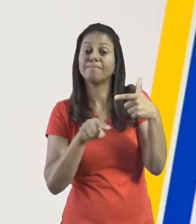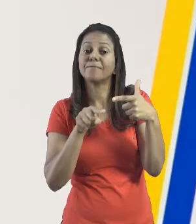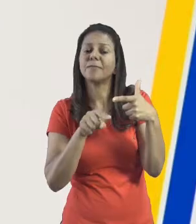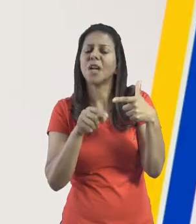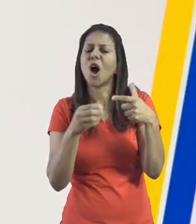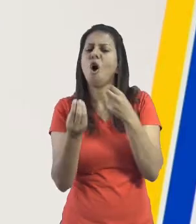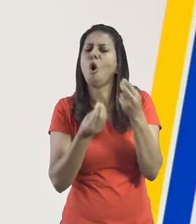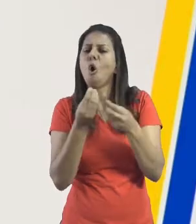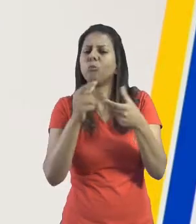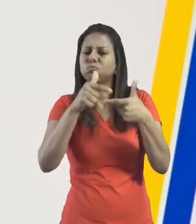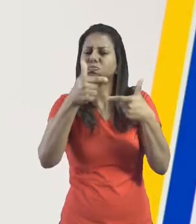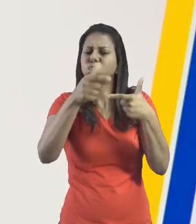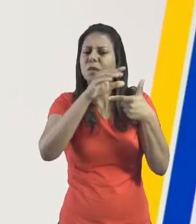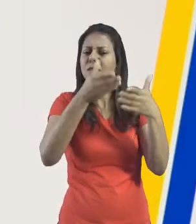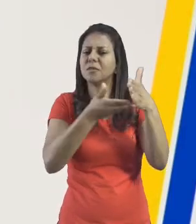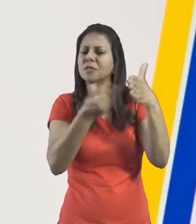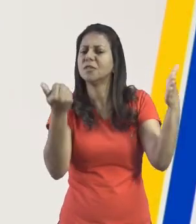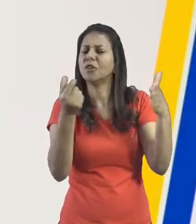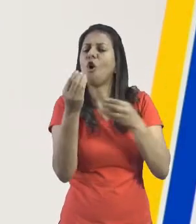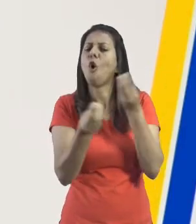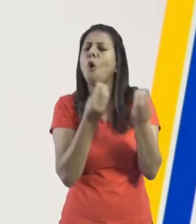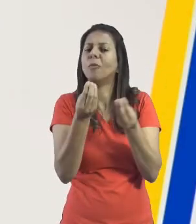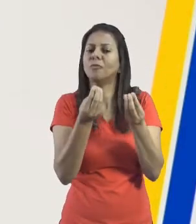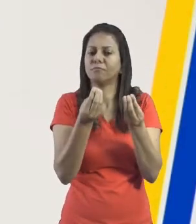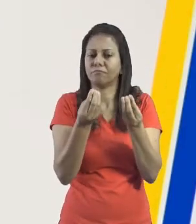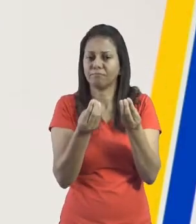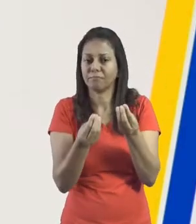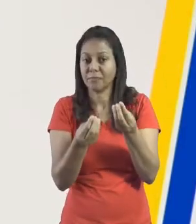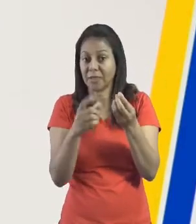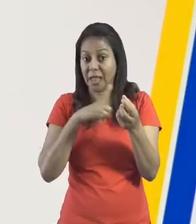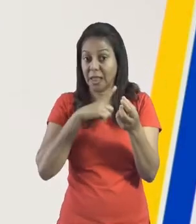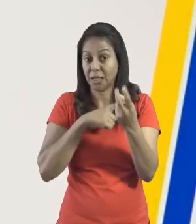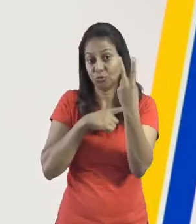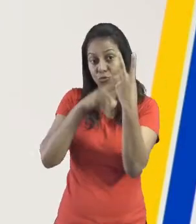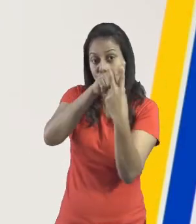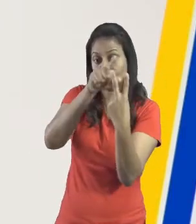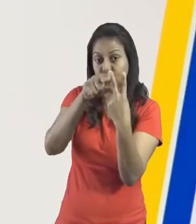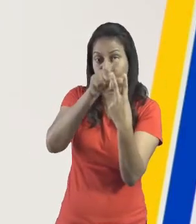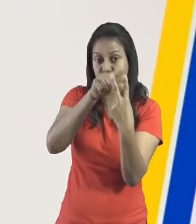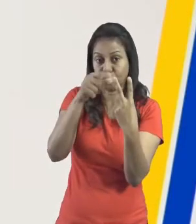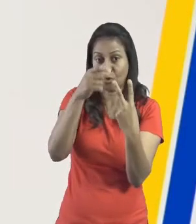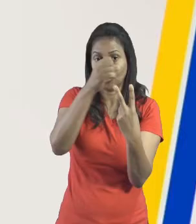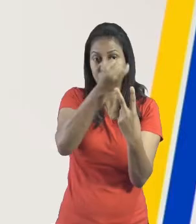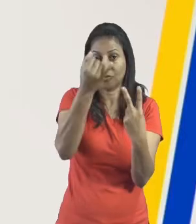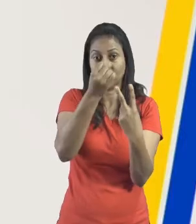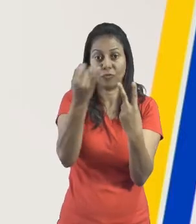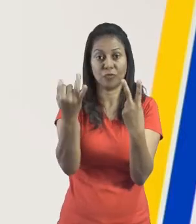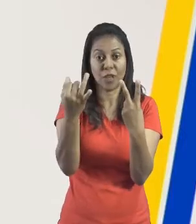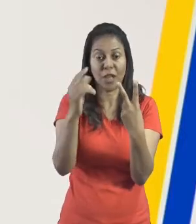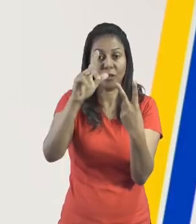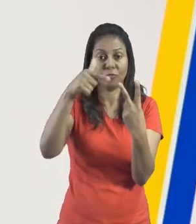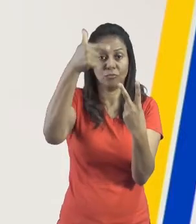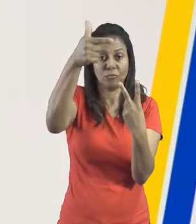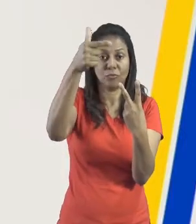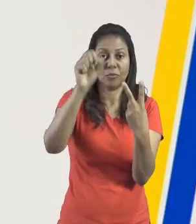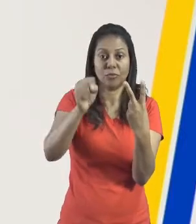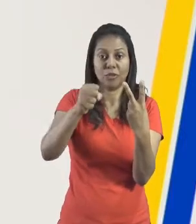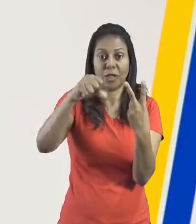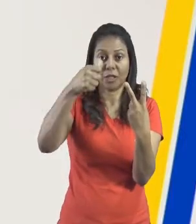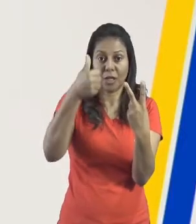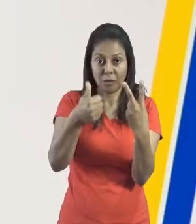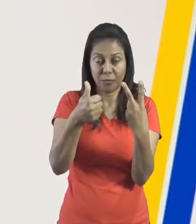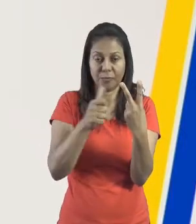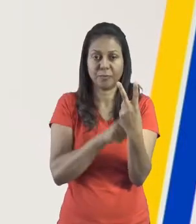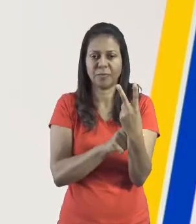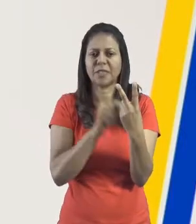desse quadrado, porque eu quero só o valor de x. Eu tenho dois valores que elevado ao quadrado vai dar 81.